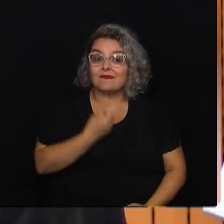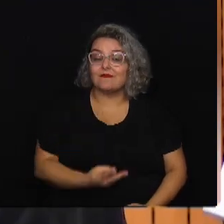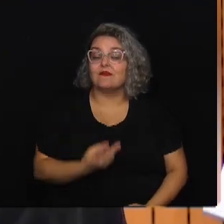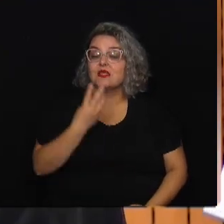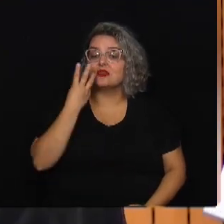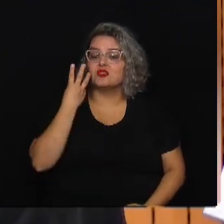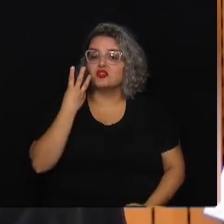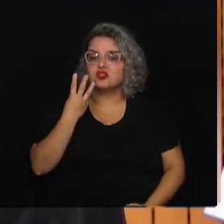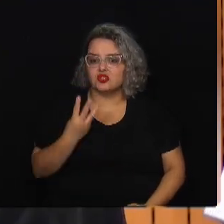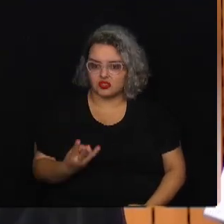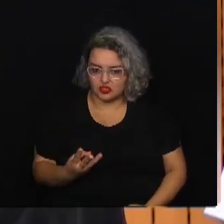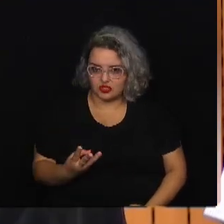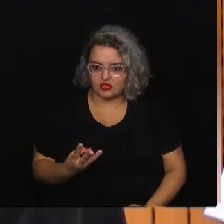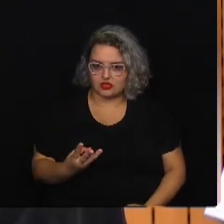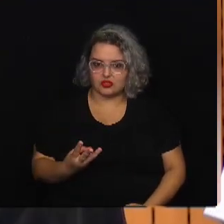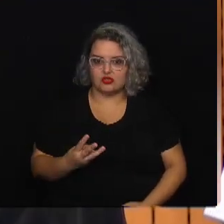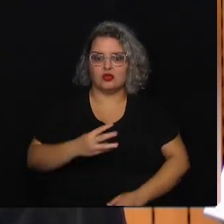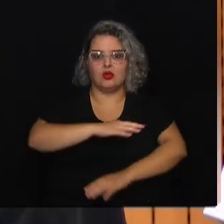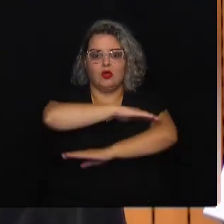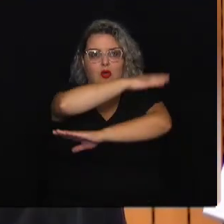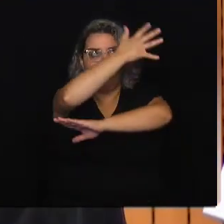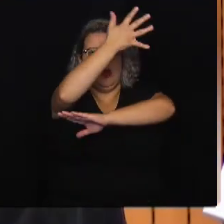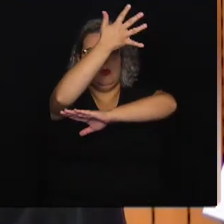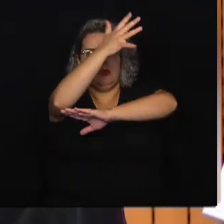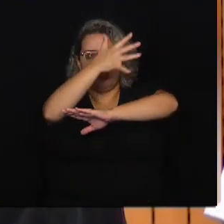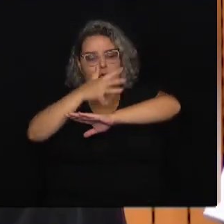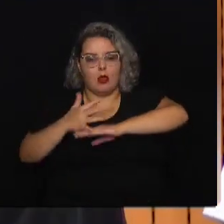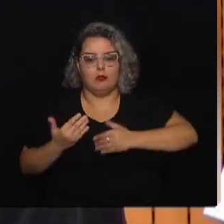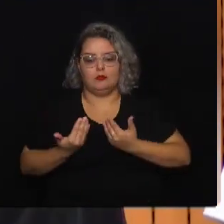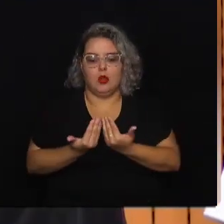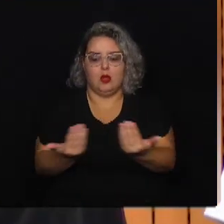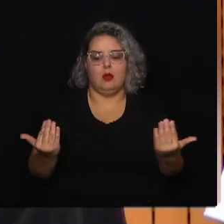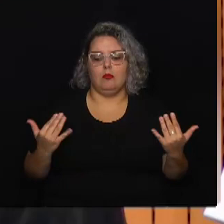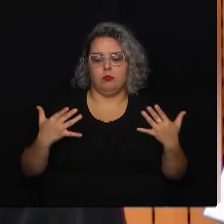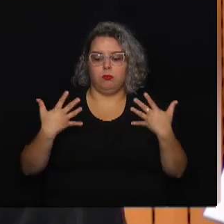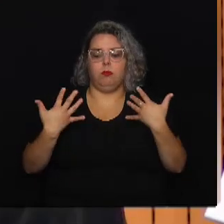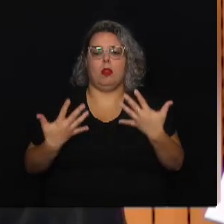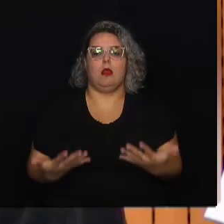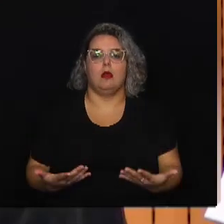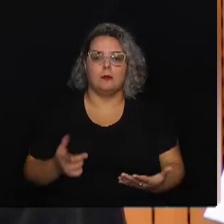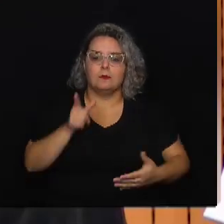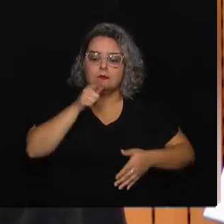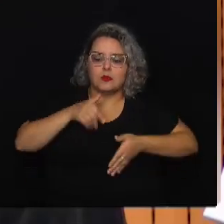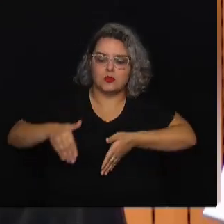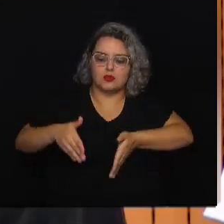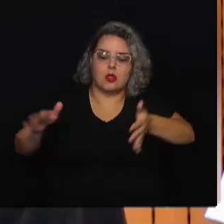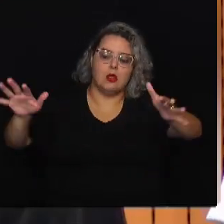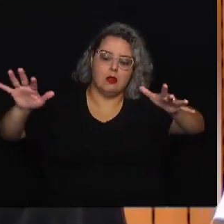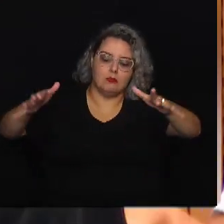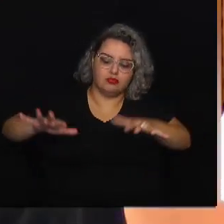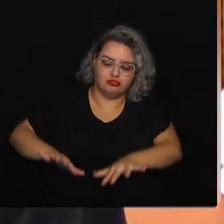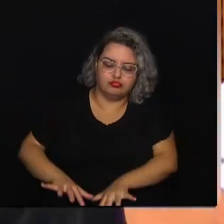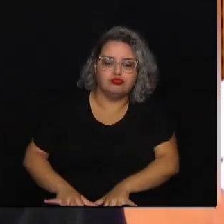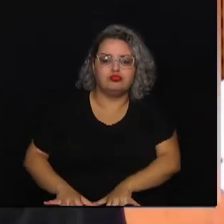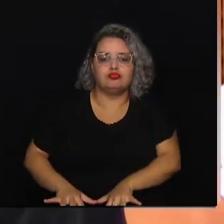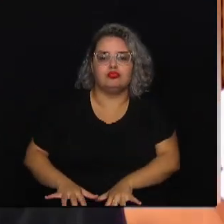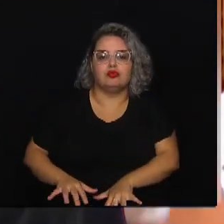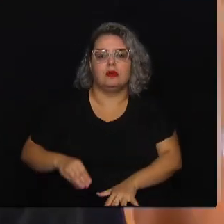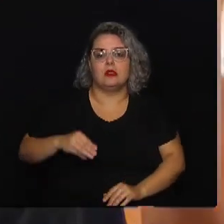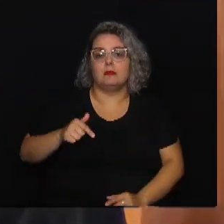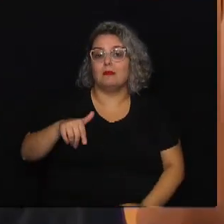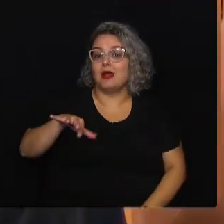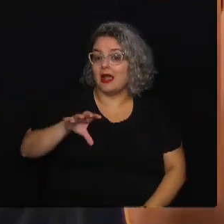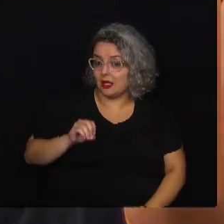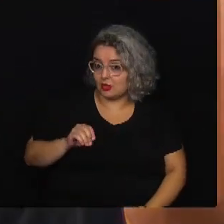23 desabamentos de muros de gabiões em córregos, em macro